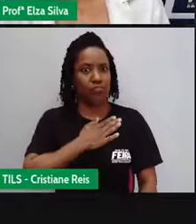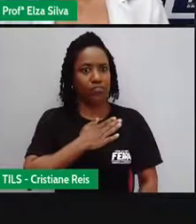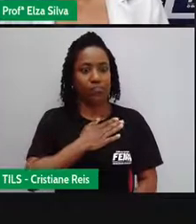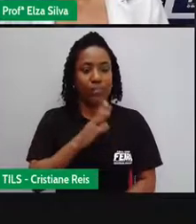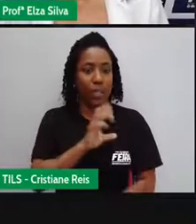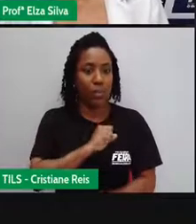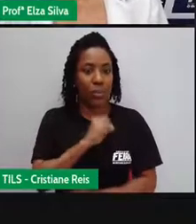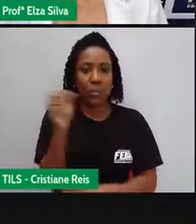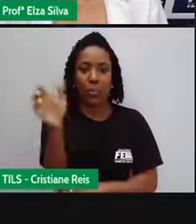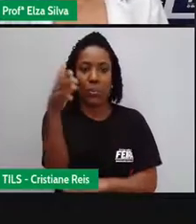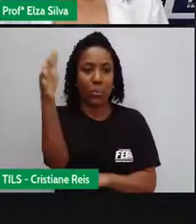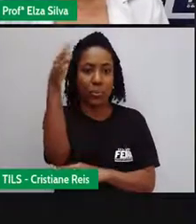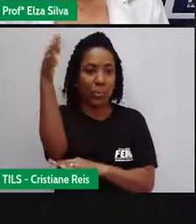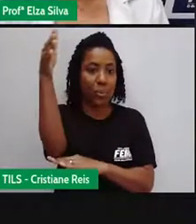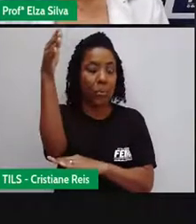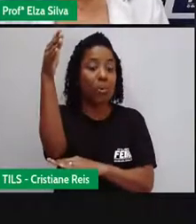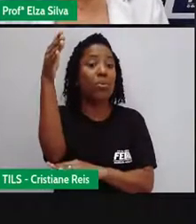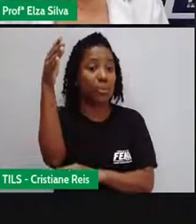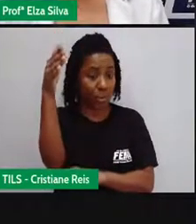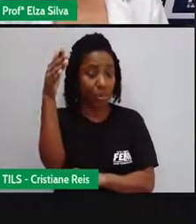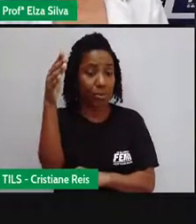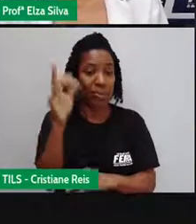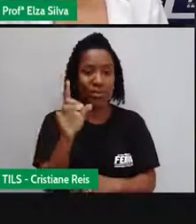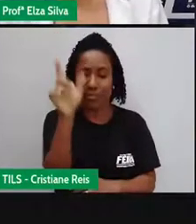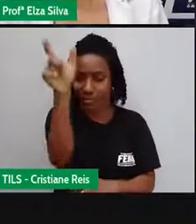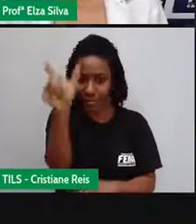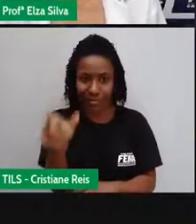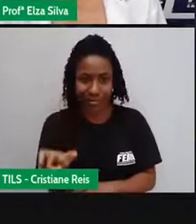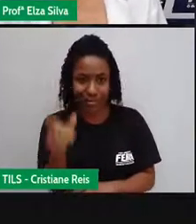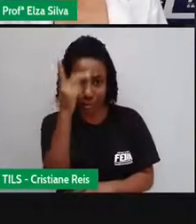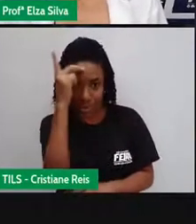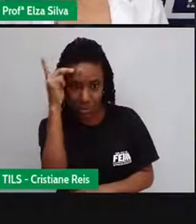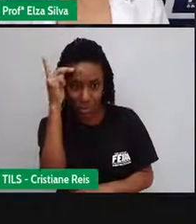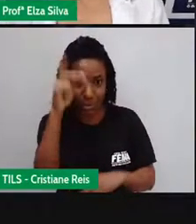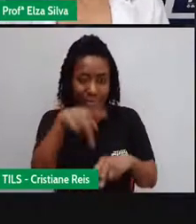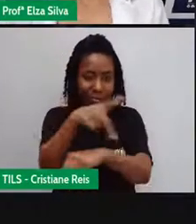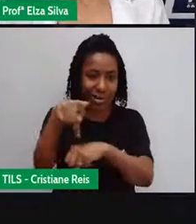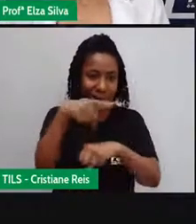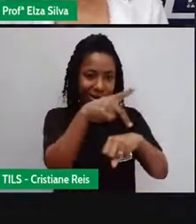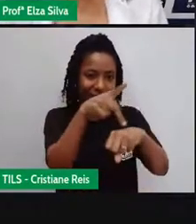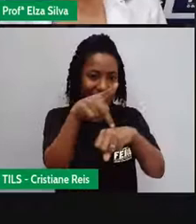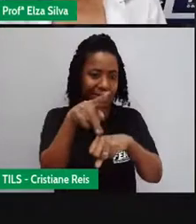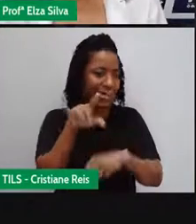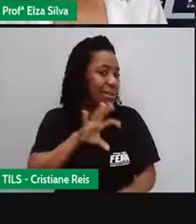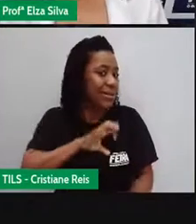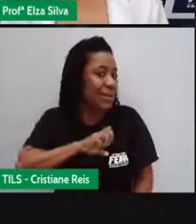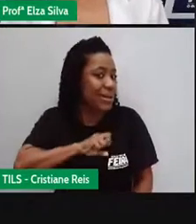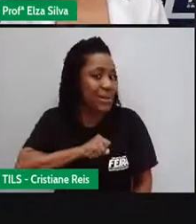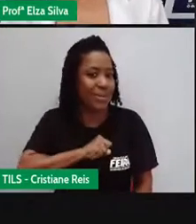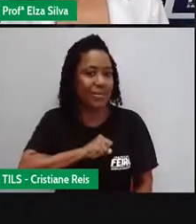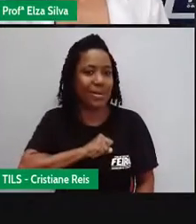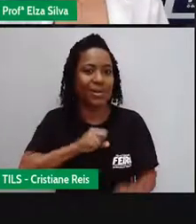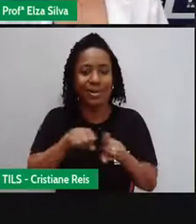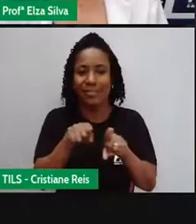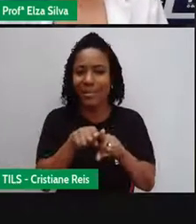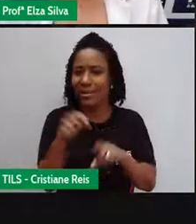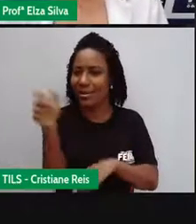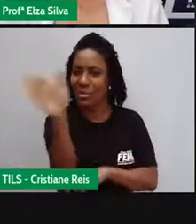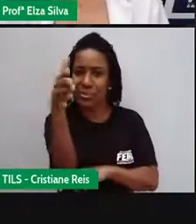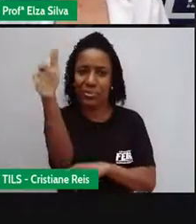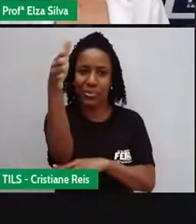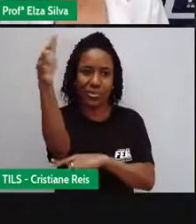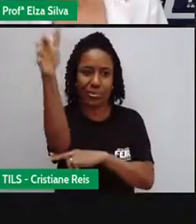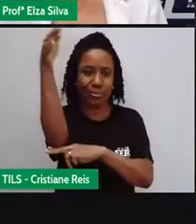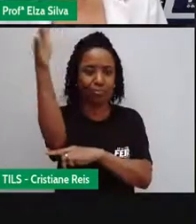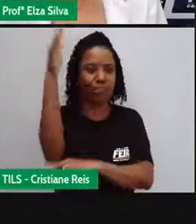dedicação ao seu país, aos símbolos que representam esse país e ao seu povo. Inclusive,